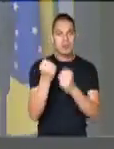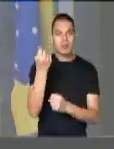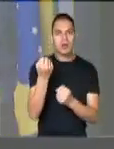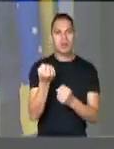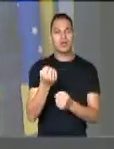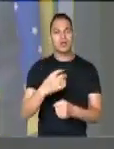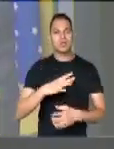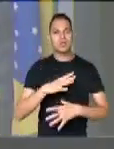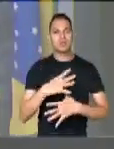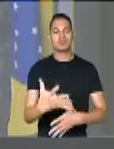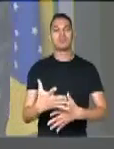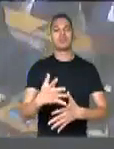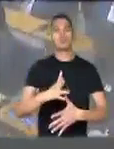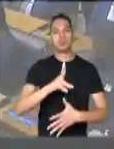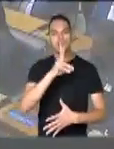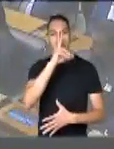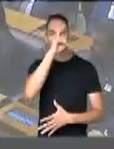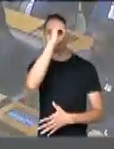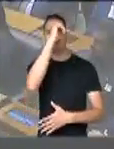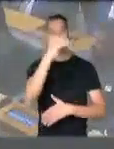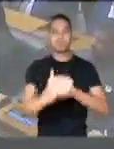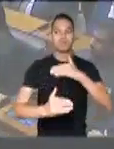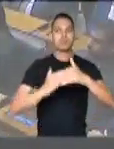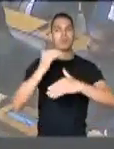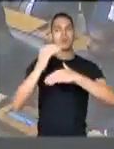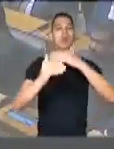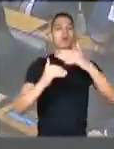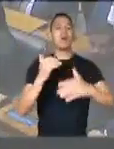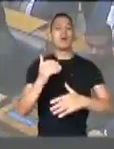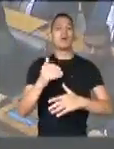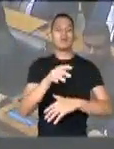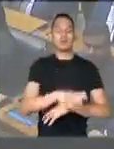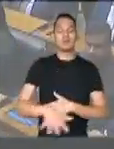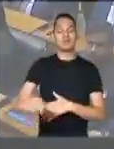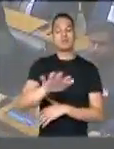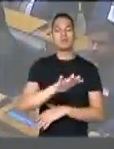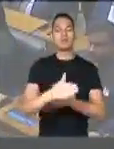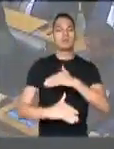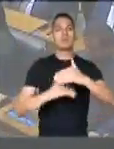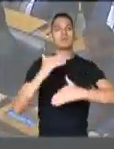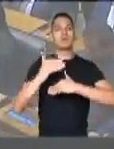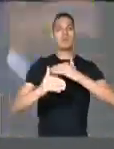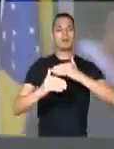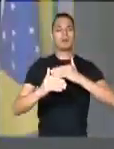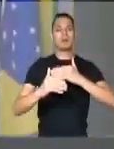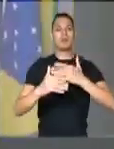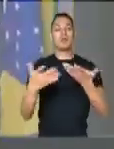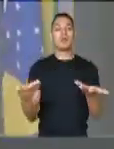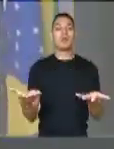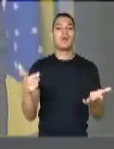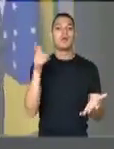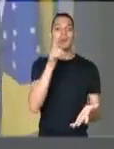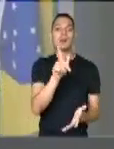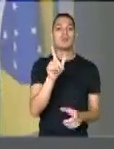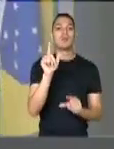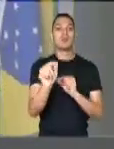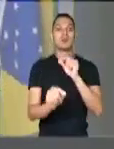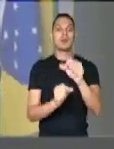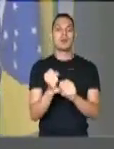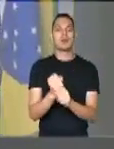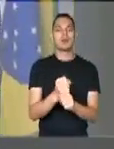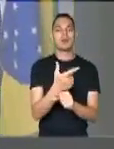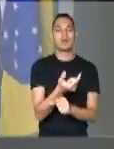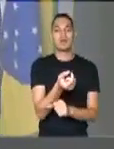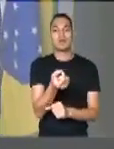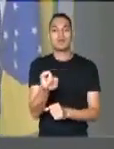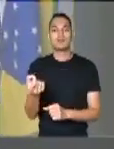e agressiva do ponto de vista das conquistas de espaço e de desenvolvimento. E daí chegamos aos anos